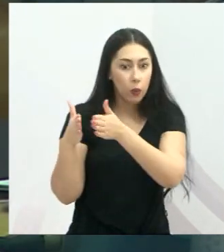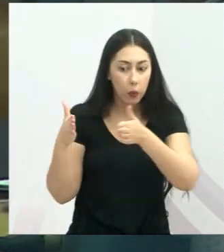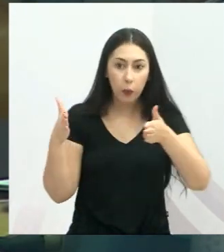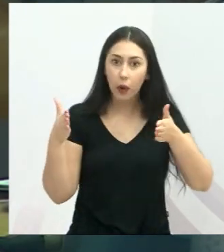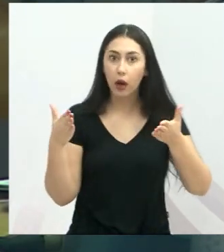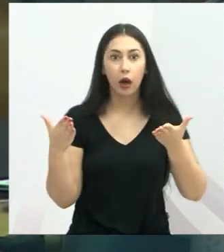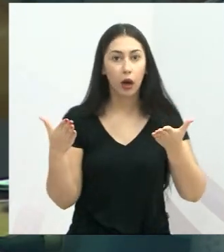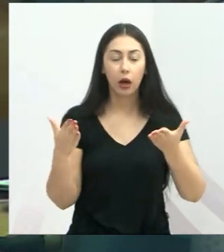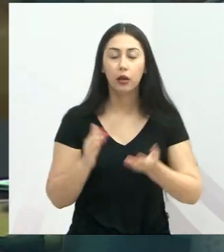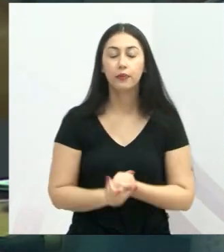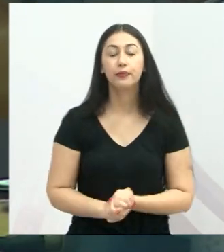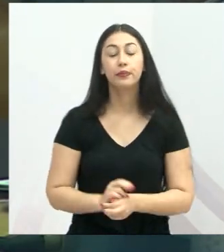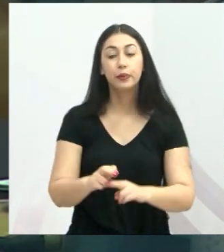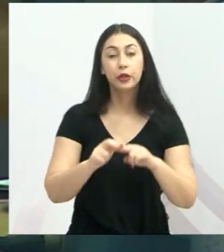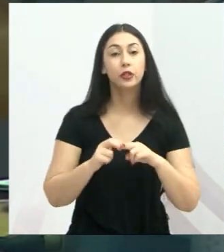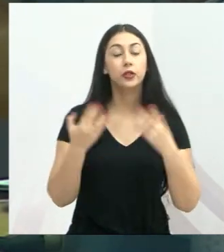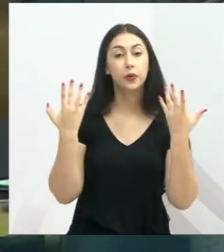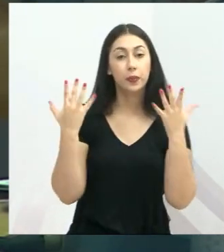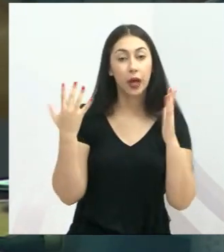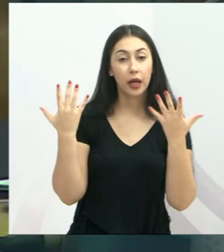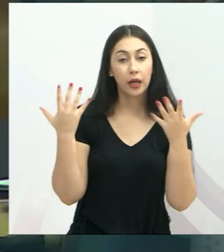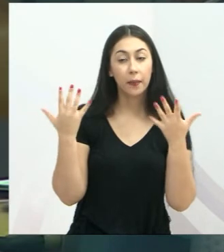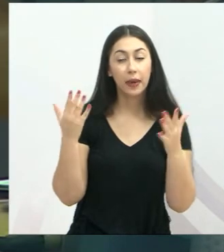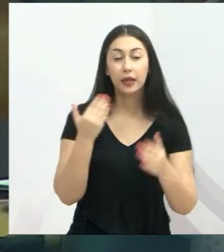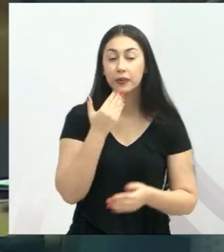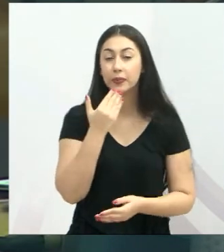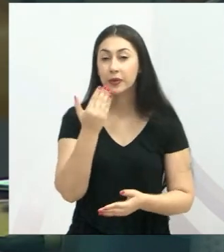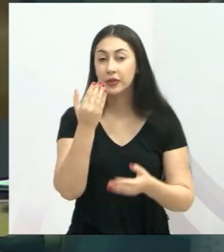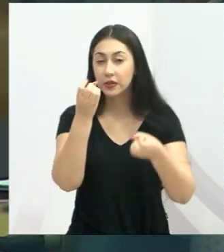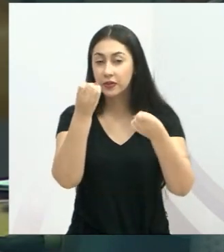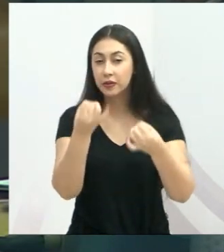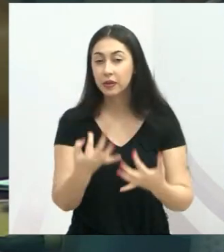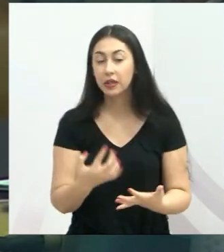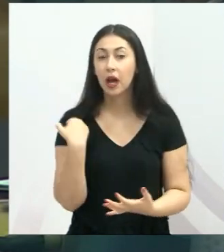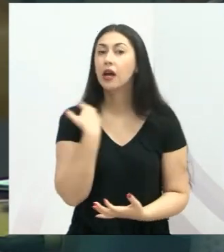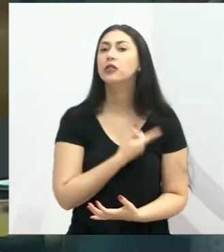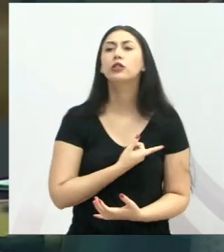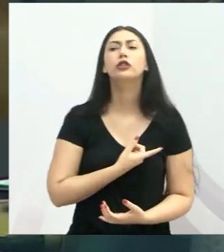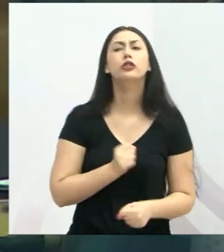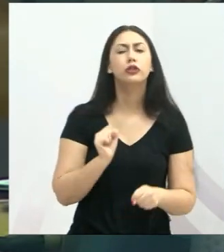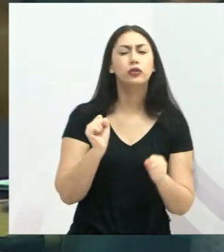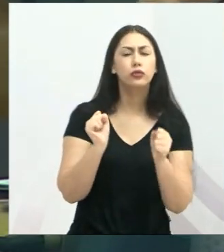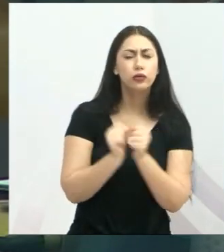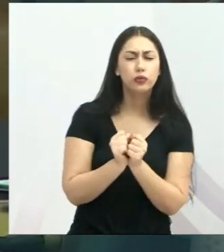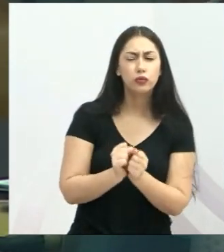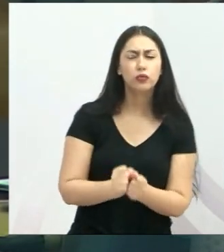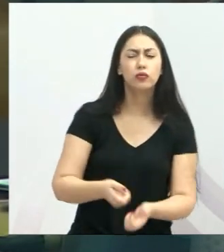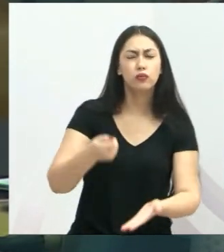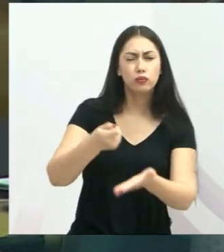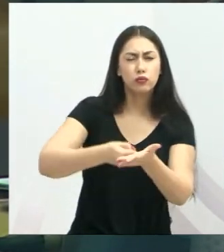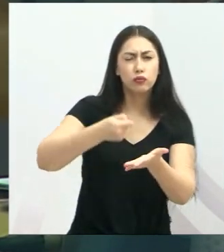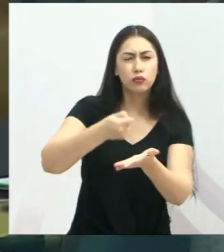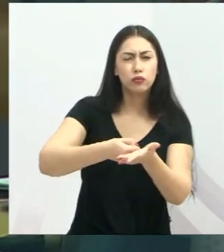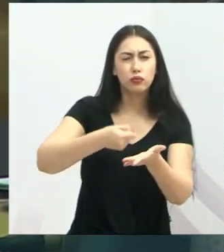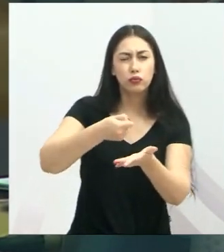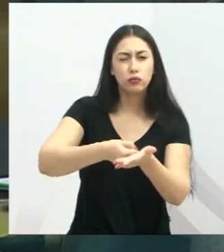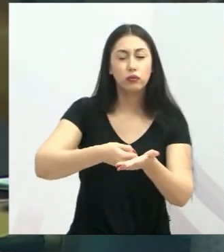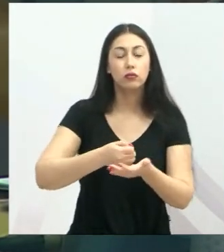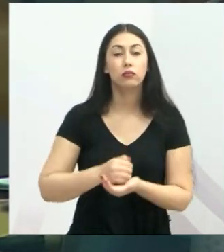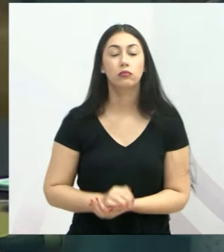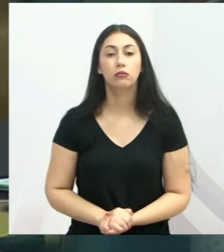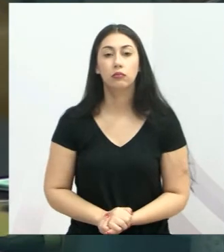Então, parabéns aí pelo seu pedido de informação. Vamos acompanhar a resposta e cobrar providências